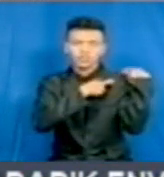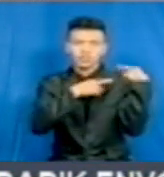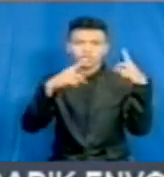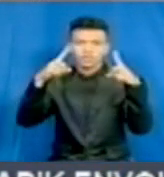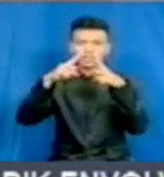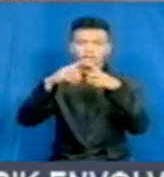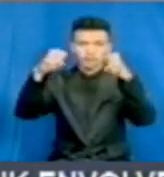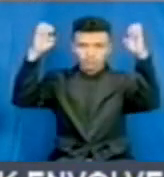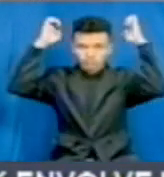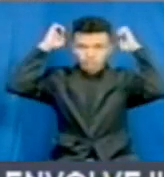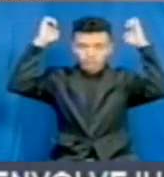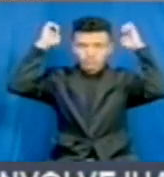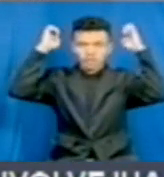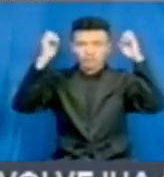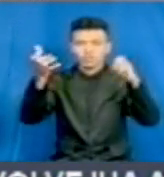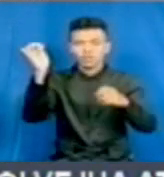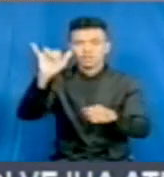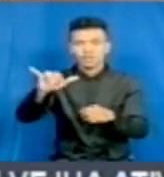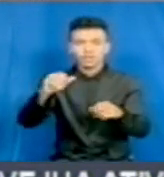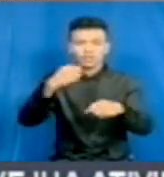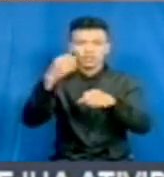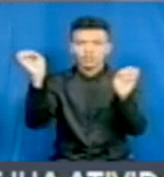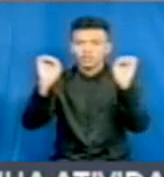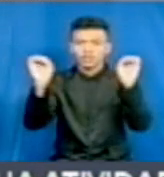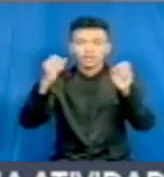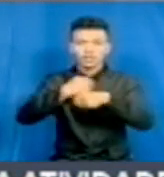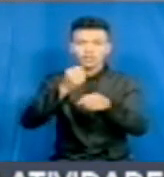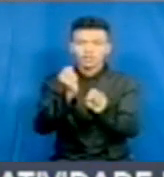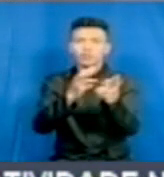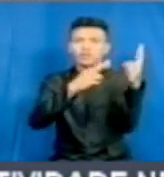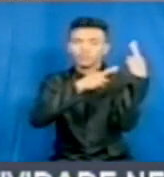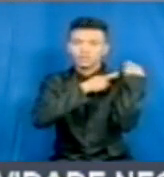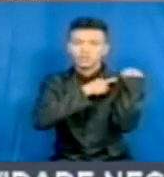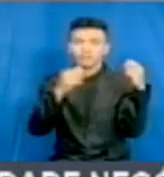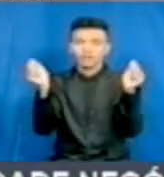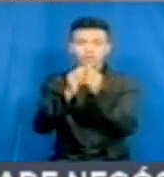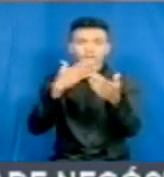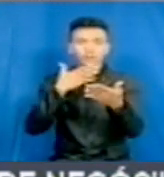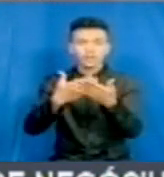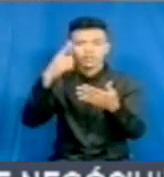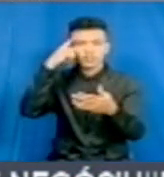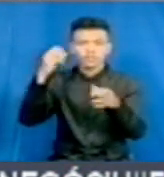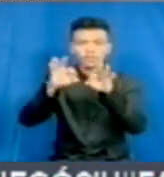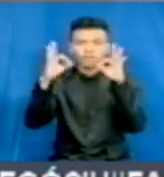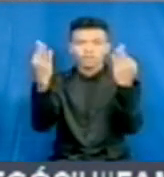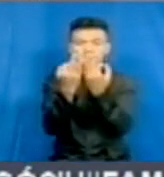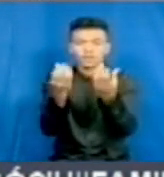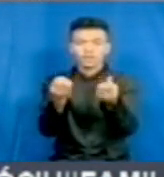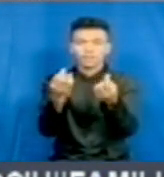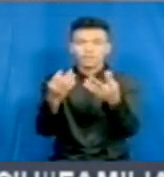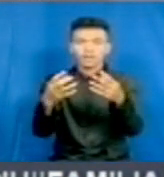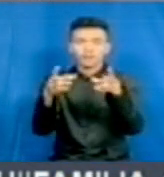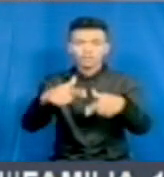halo edukasaun informal serne la halau sine kenar hodia tamba familia barak muris ia kiak ne kulpa governo tamba governo la